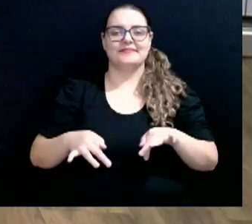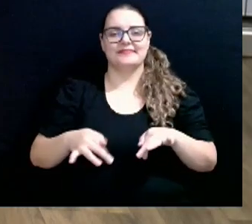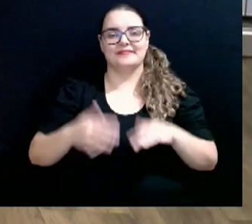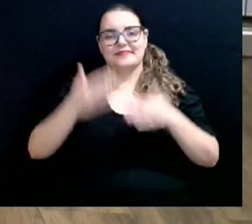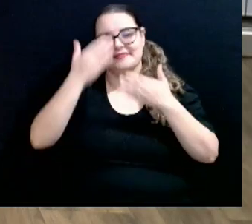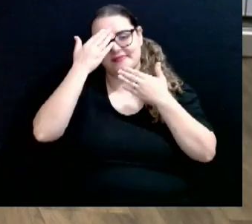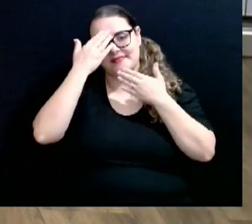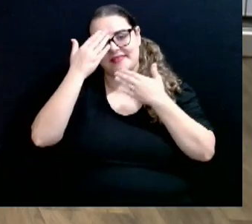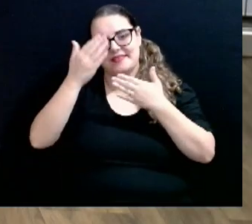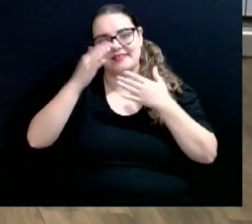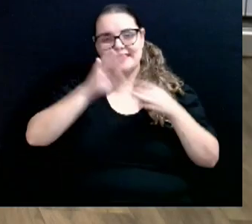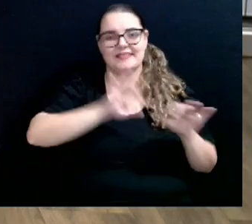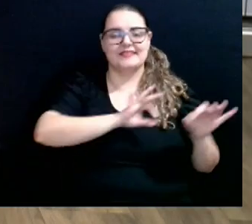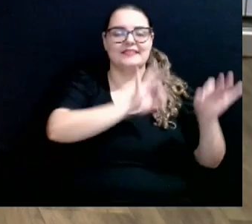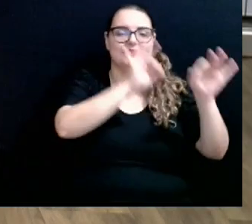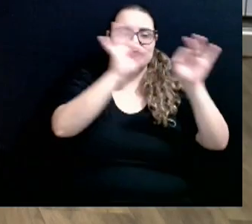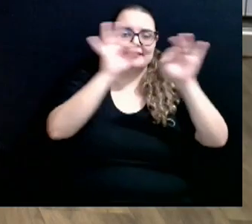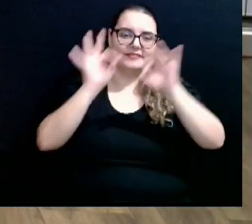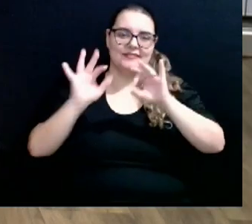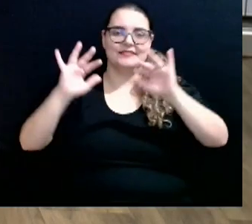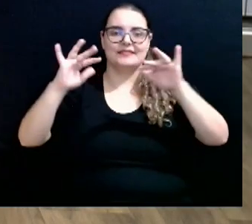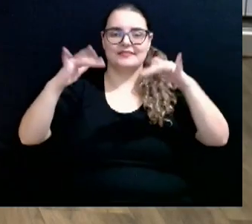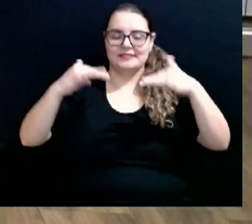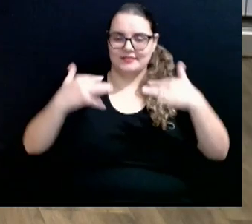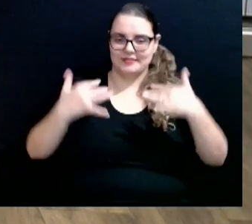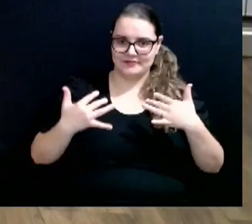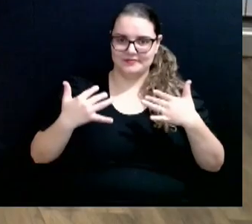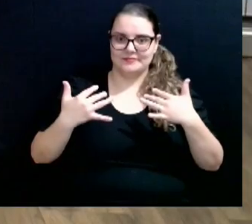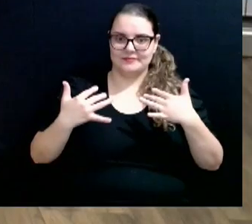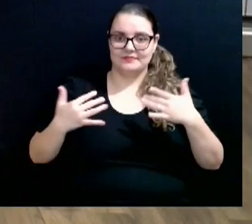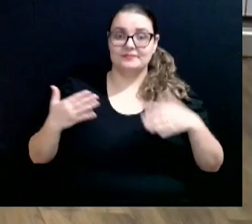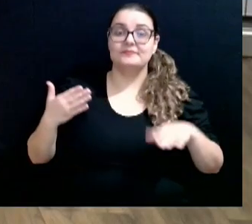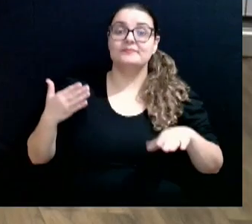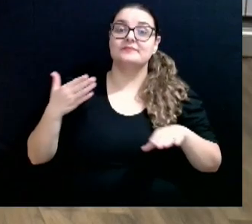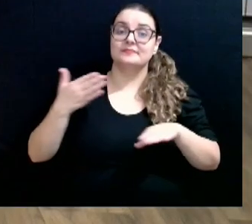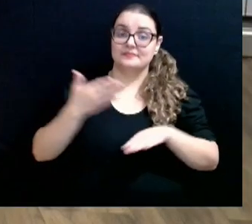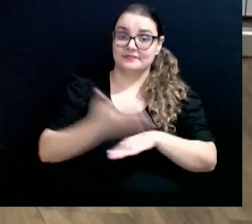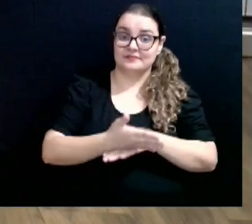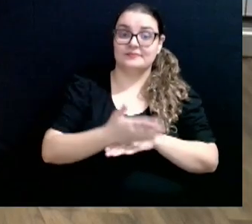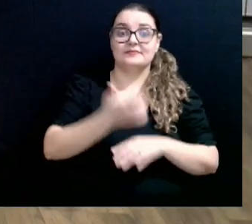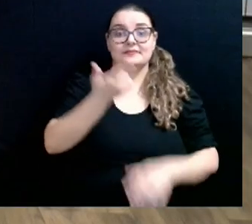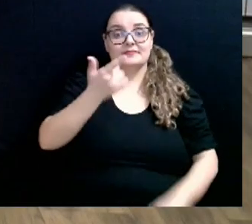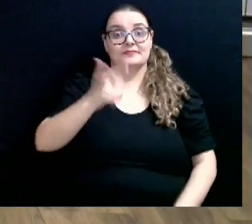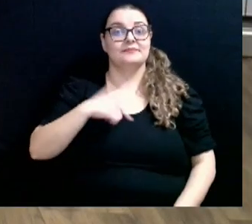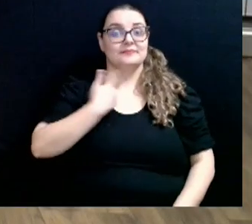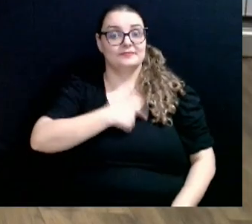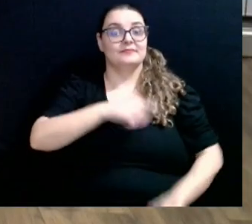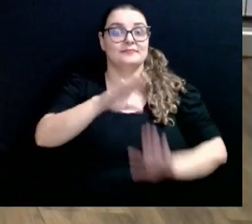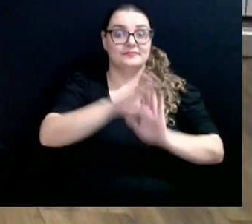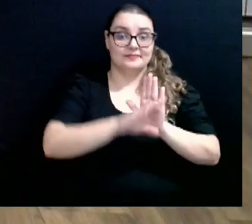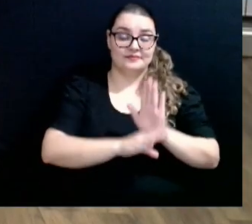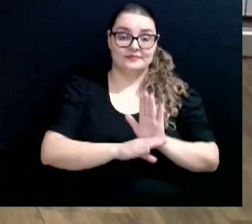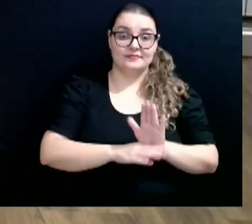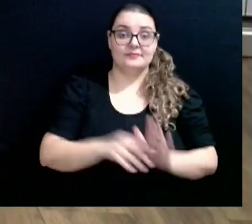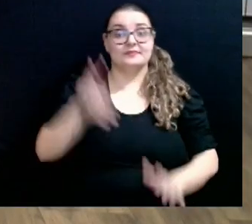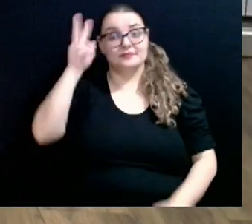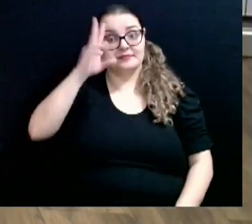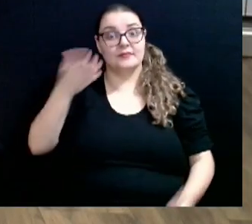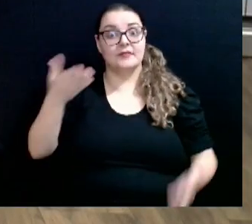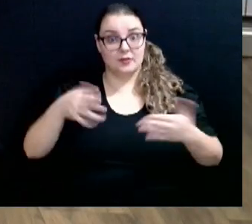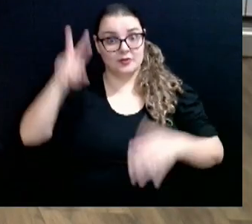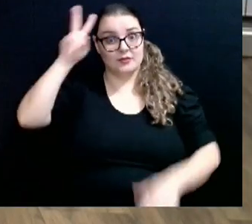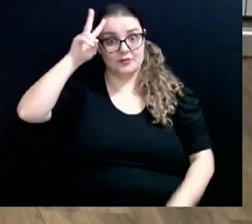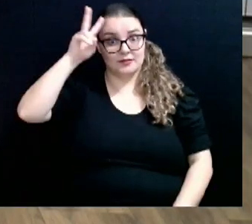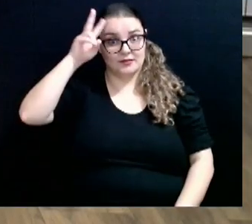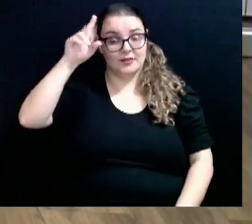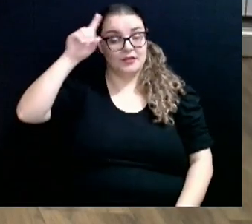Muito obrigado pela sua companhia, pela sua audiência. Continue na nossa programação. Lembrando que hoje é segunda-feira, portanto é dia de